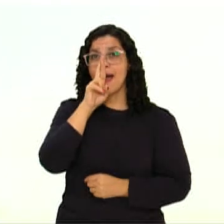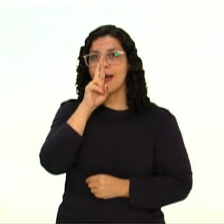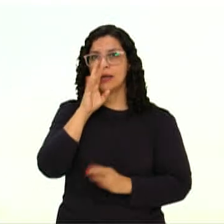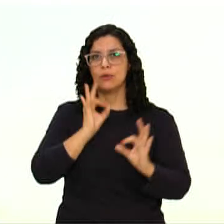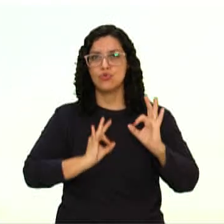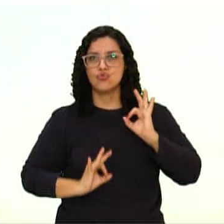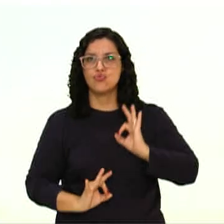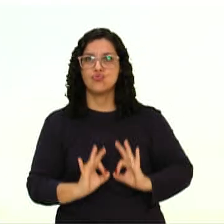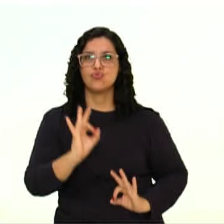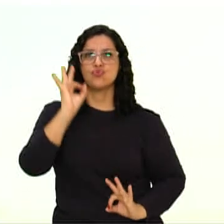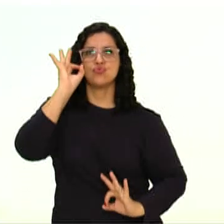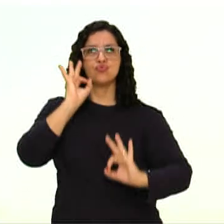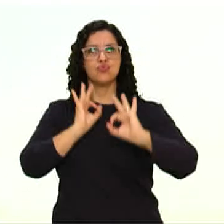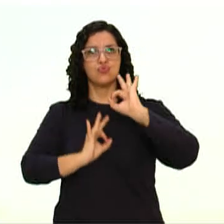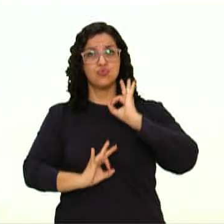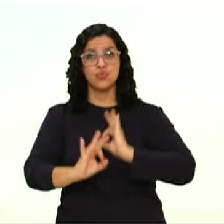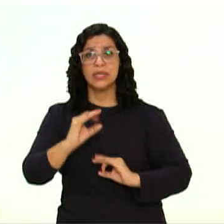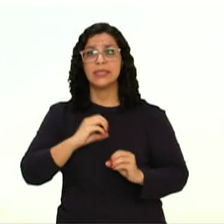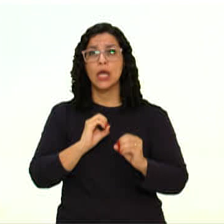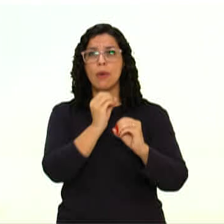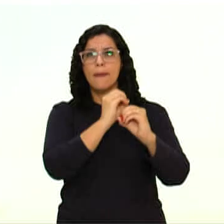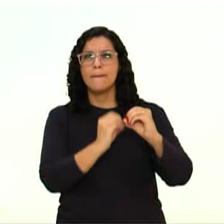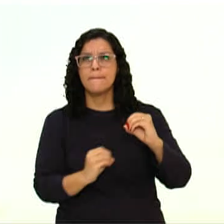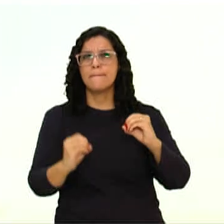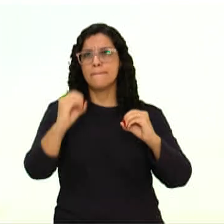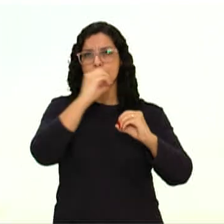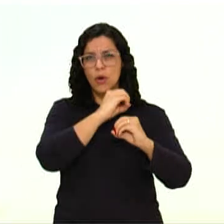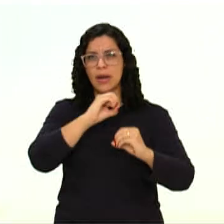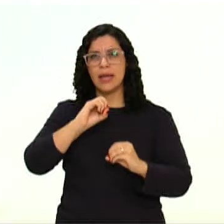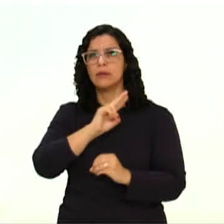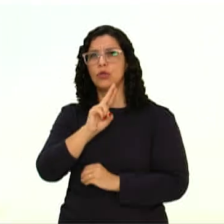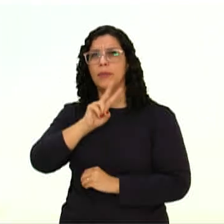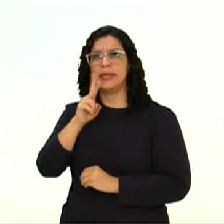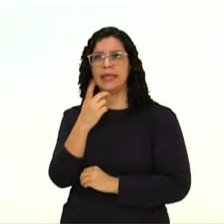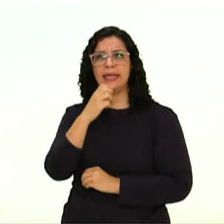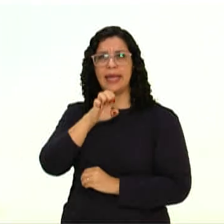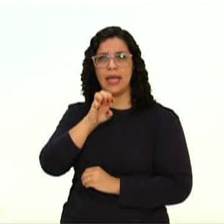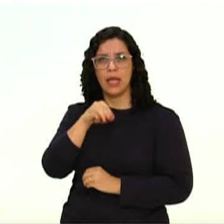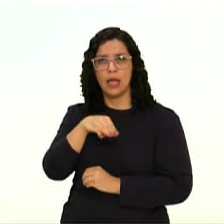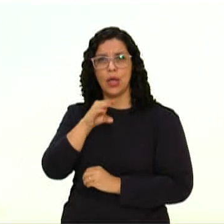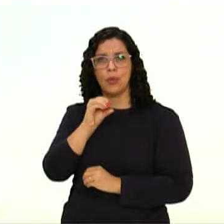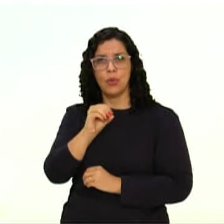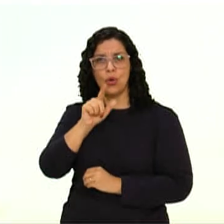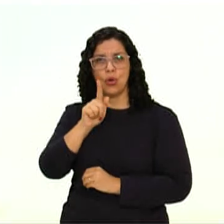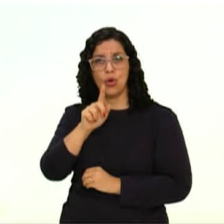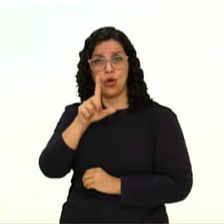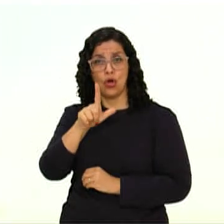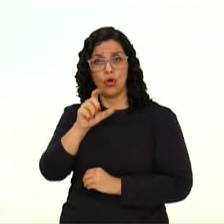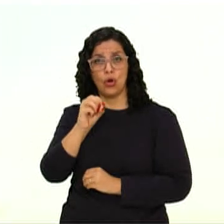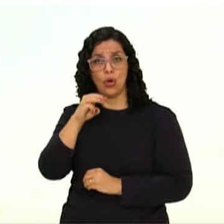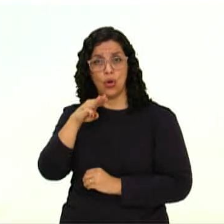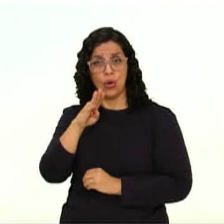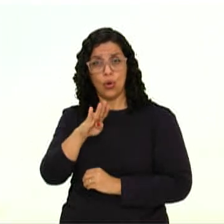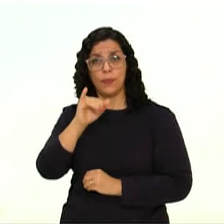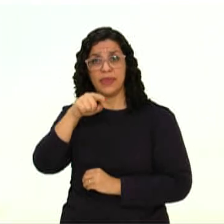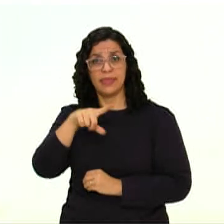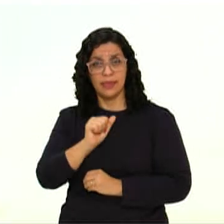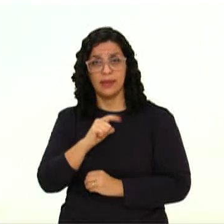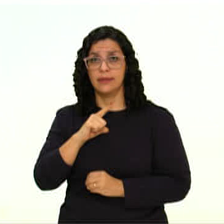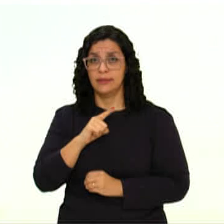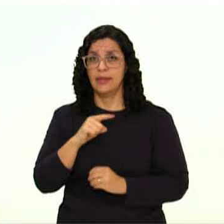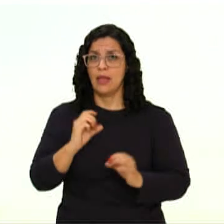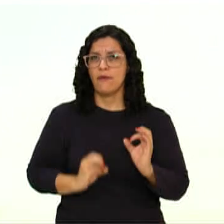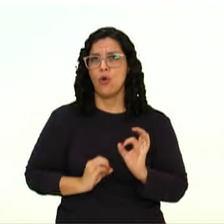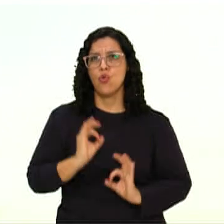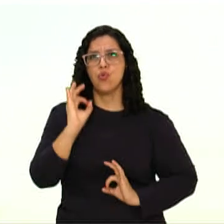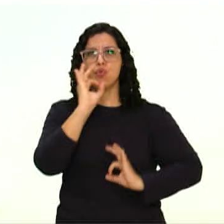elas têm uma molécula transportadora chamada hemoglobina, tá? Os leucócitos, né? Eles formam uma espécie,